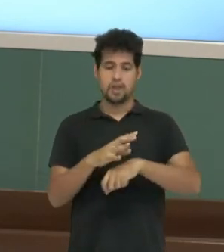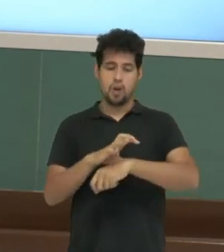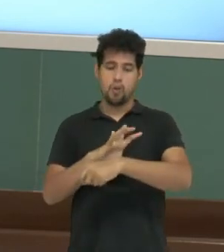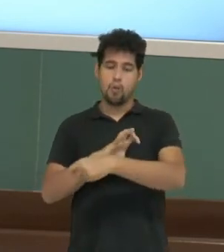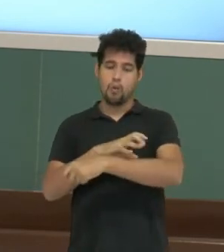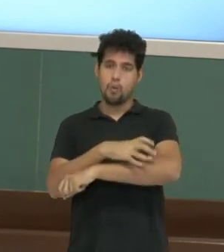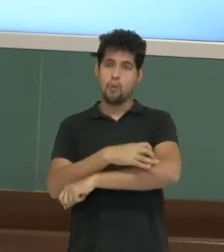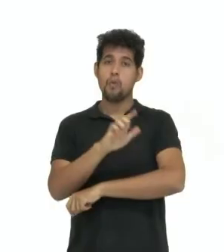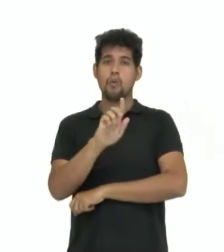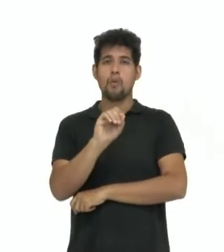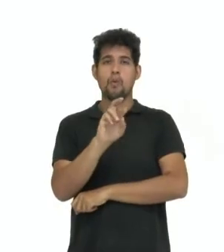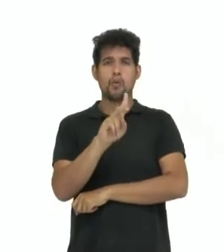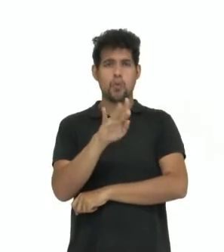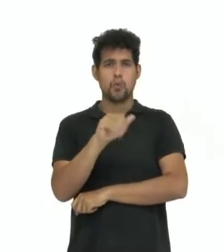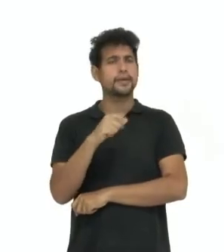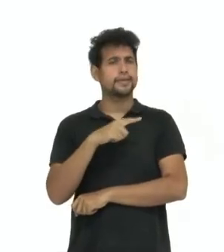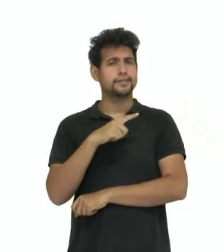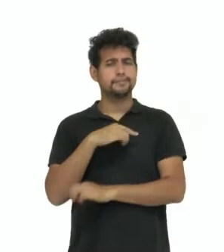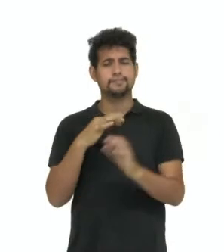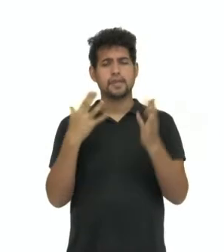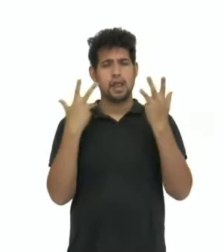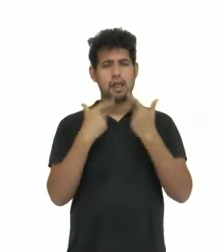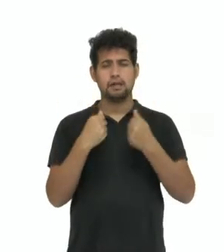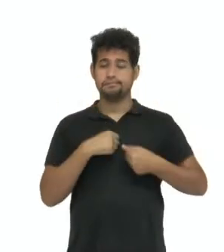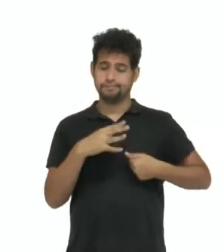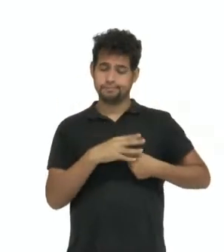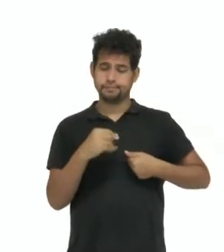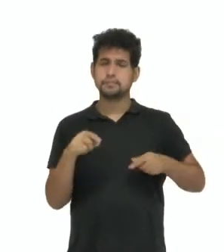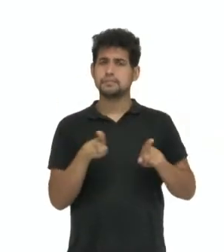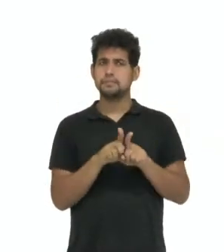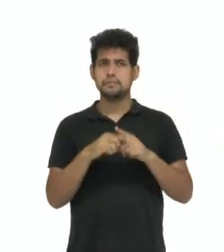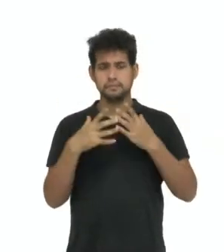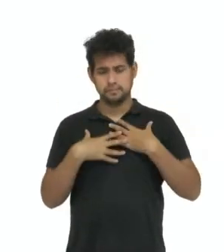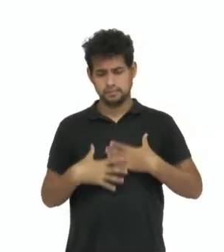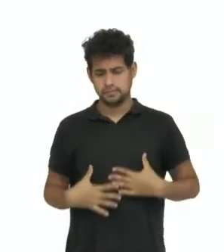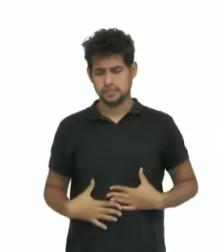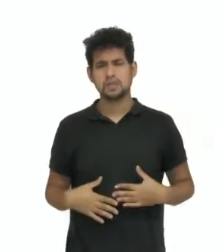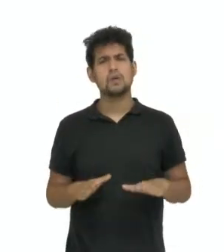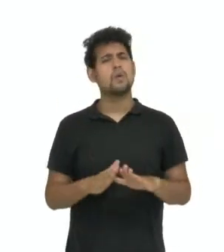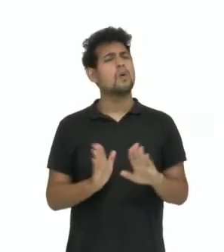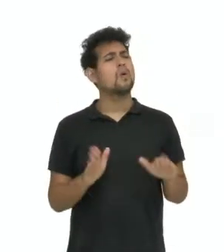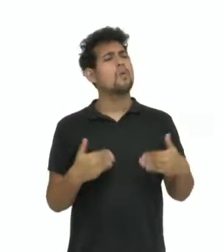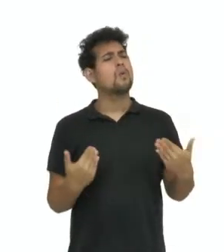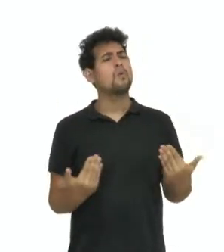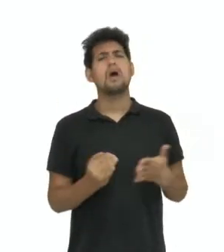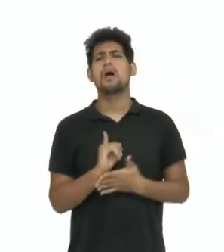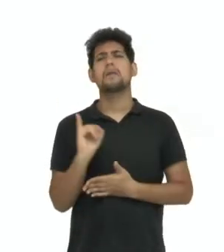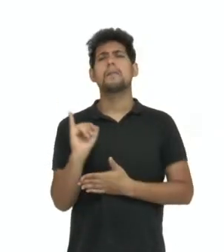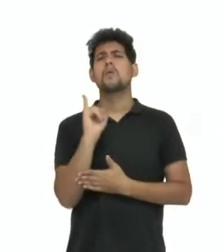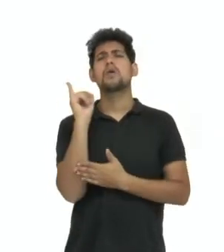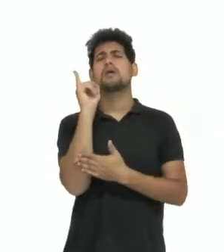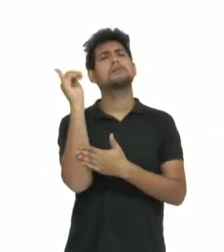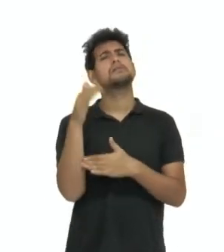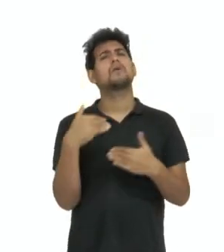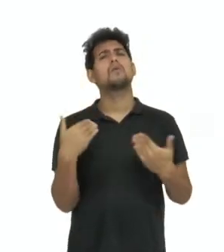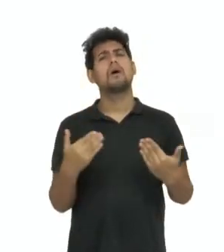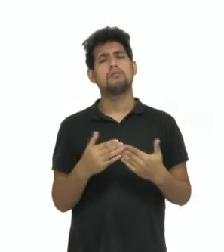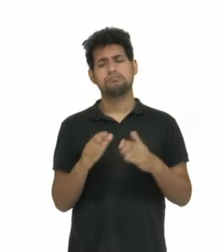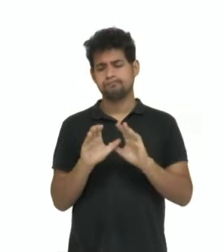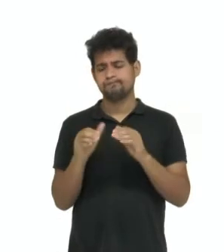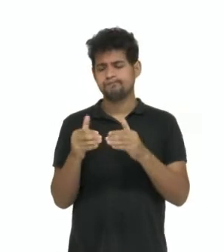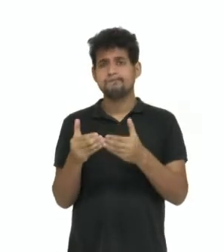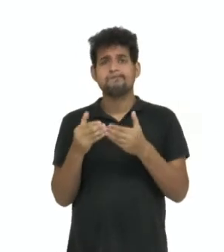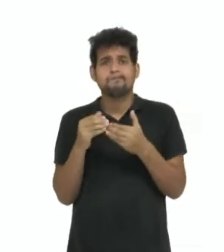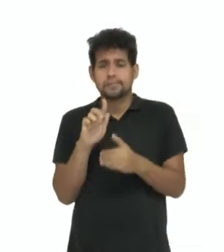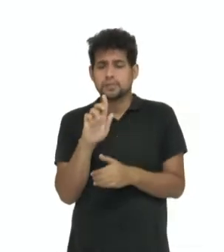a pele dos mamíferos, né? E também entre os órgãos, né? Qual que é a importância do acúmulo de